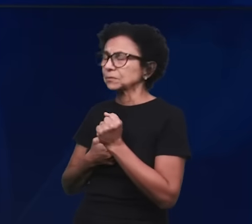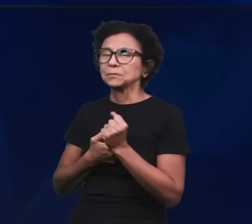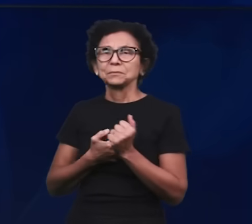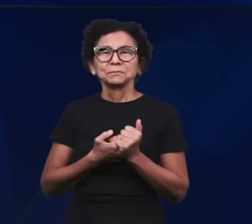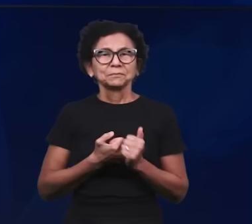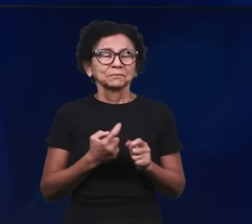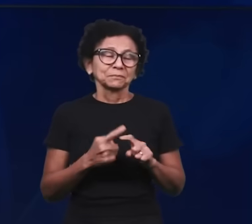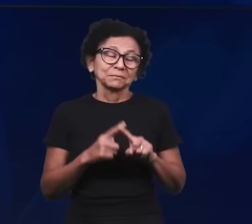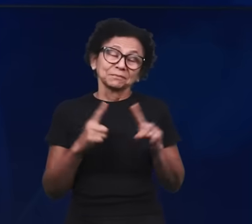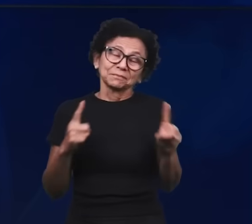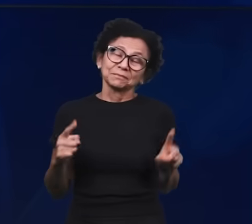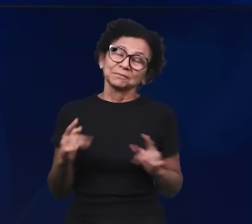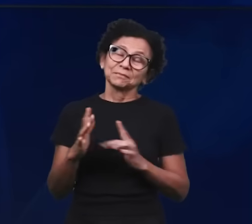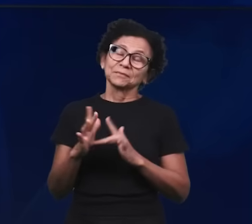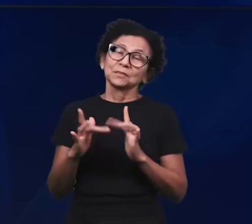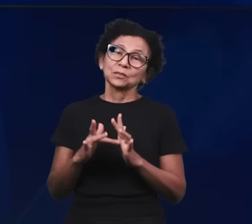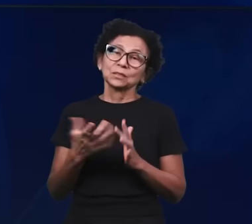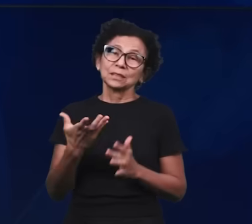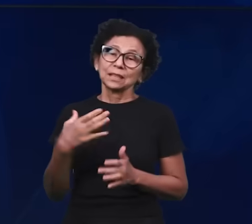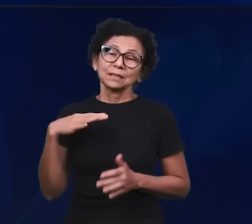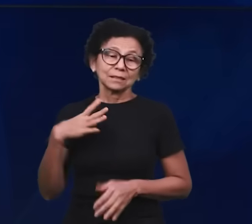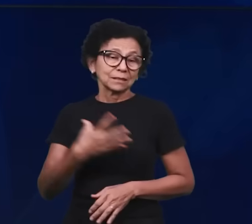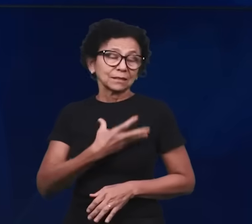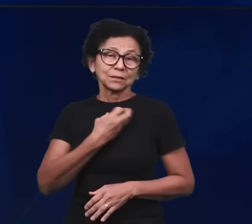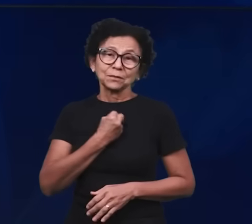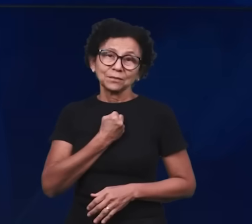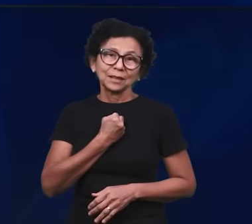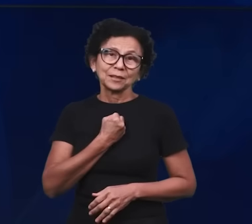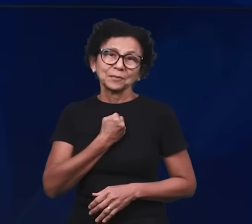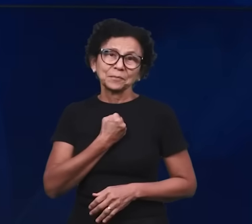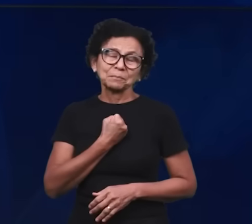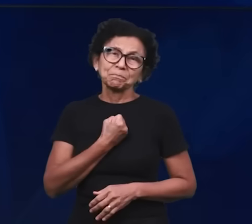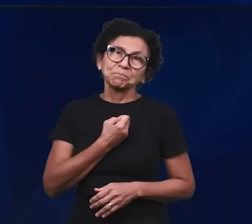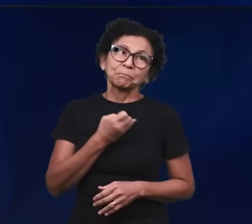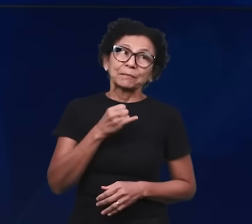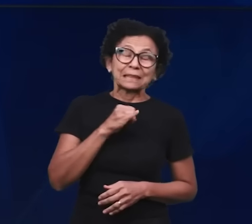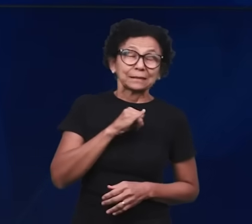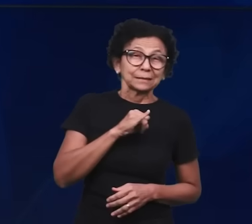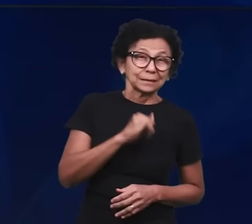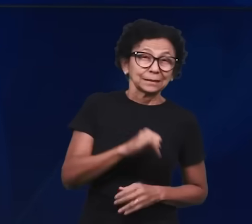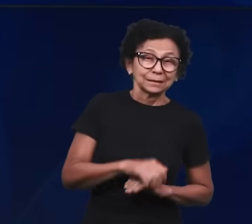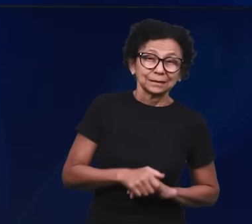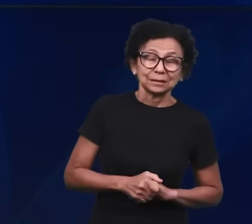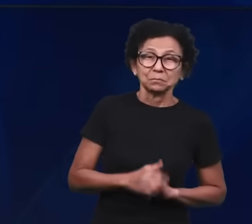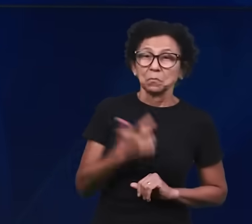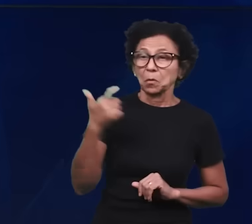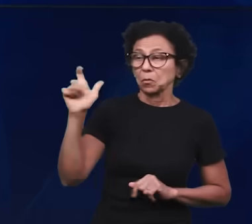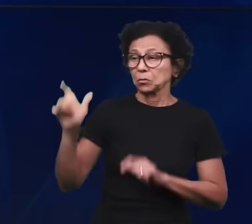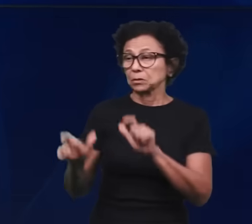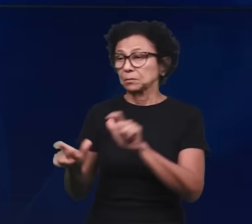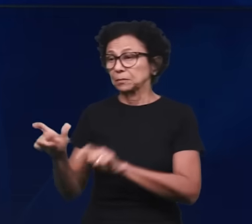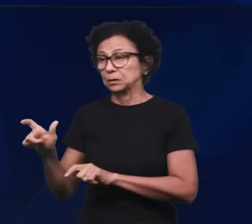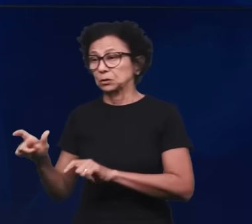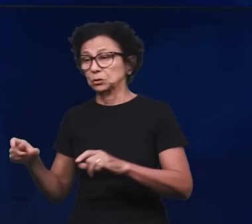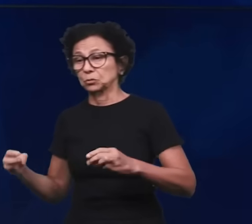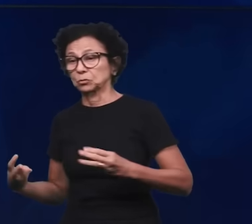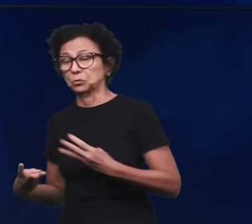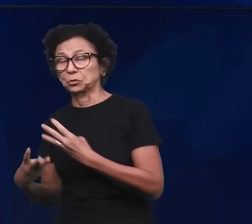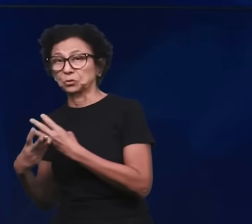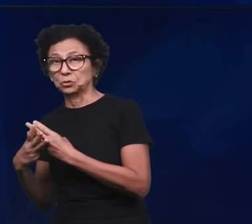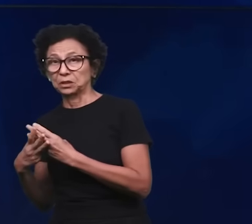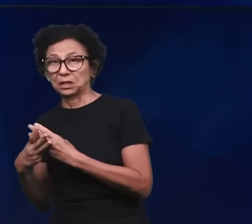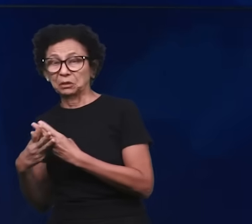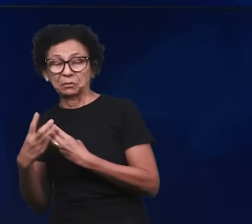quer salvar, resgatar. Se fosse esperar algum judeu evangelizar samaritano,